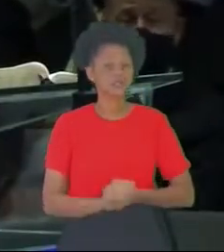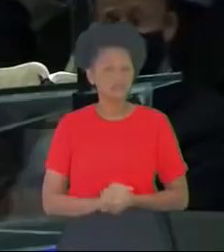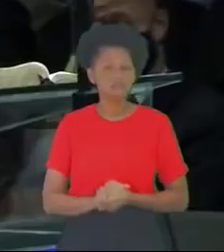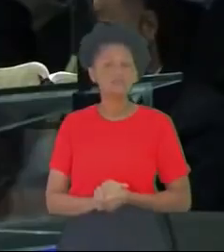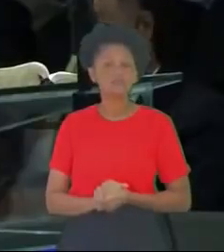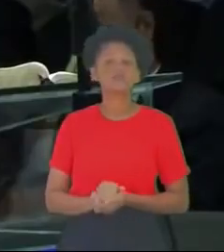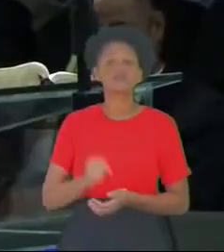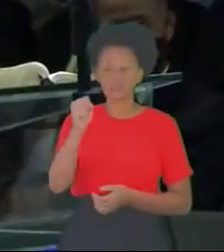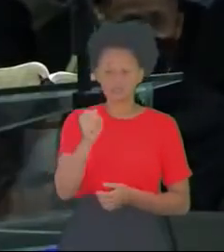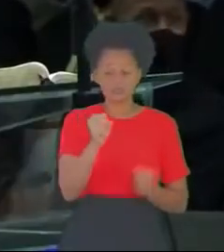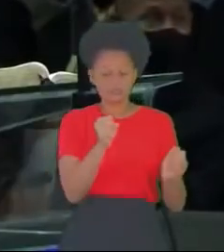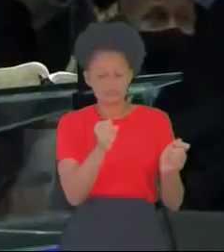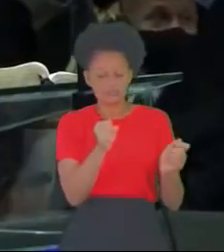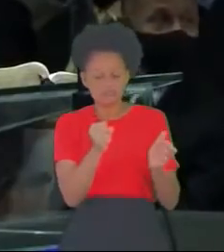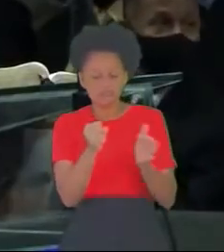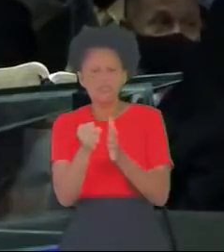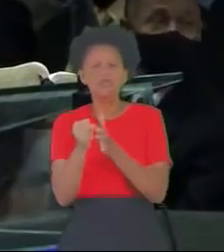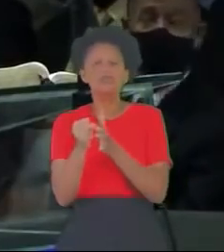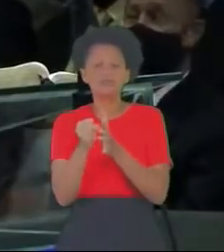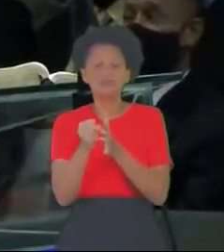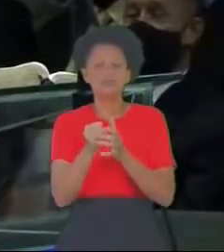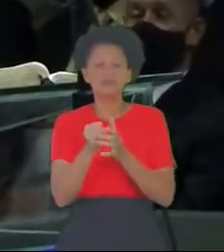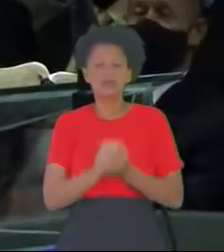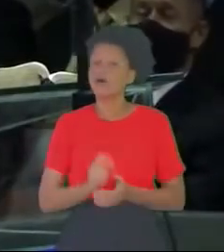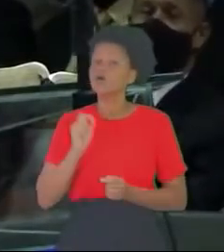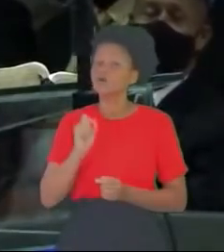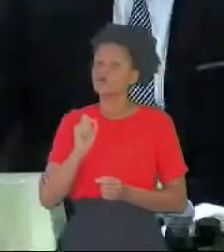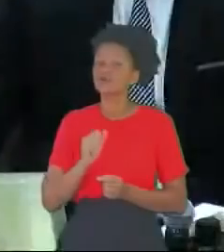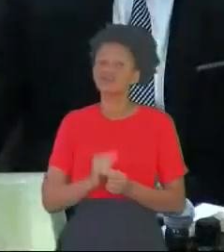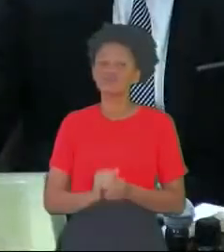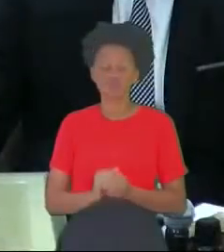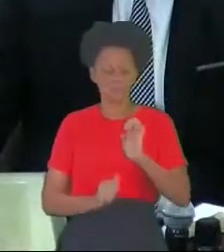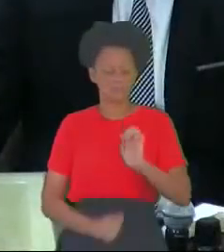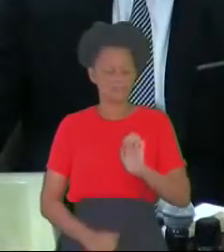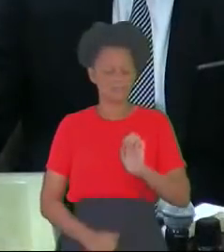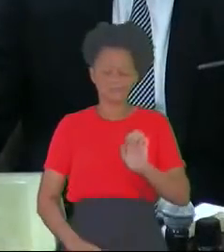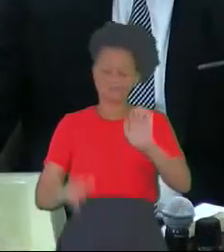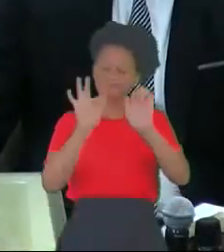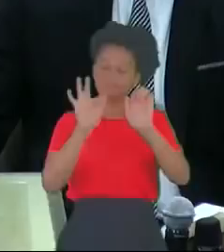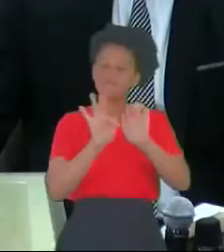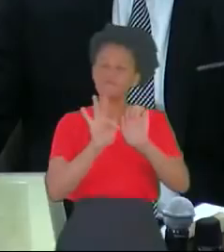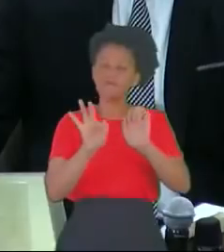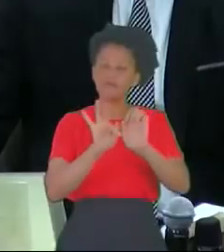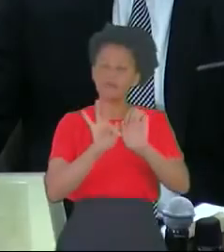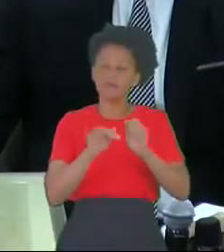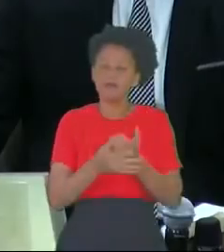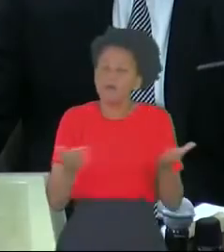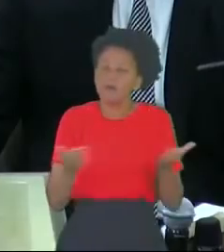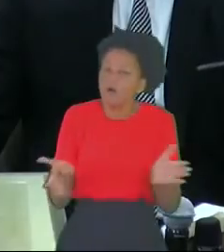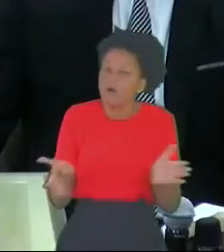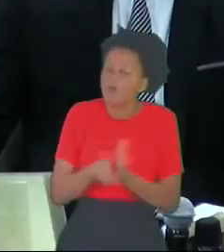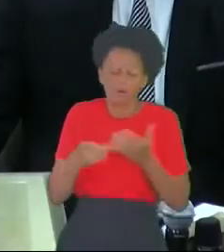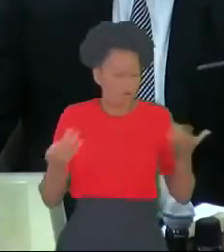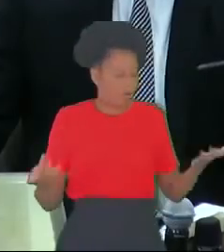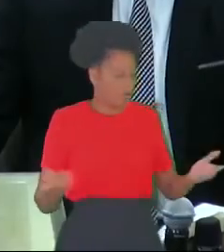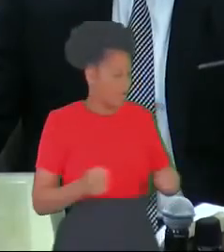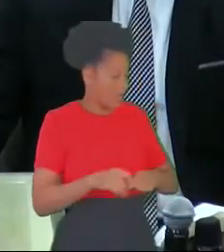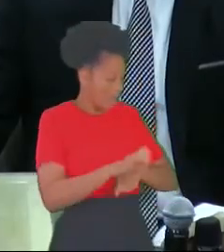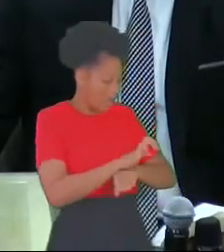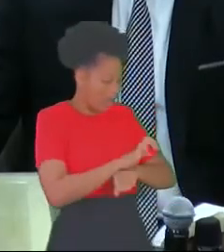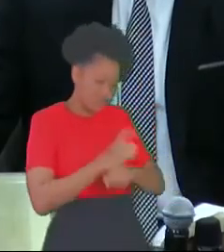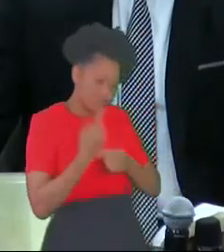Esmirna e Filadélfia. Éfeso. Jesus disse: eu tenho contra ti que